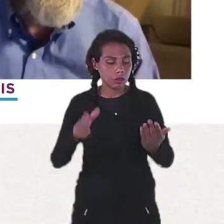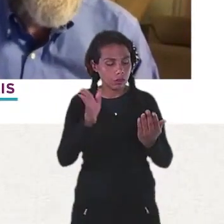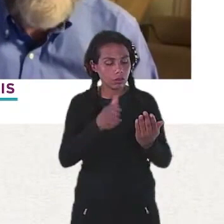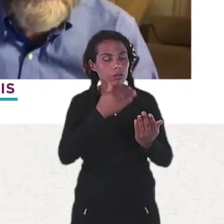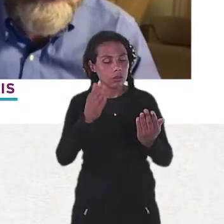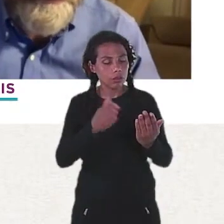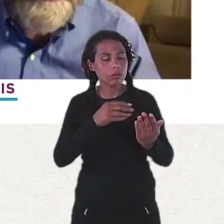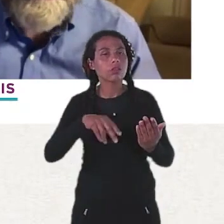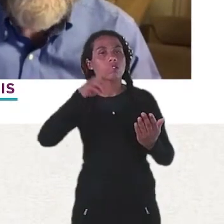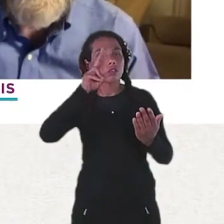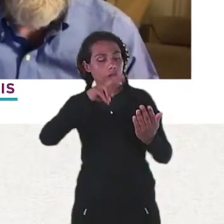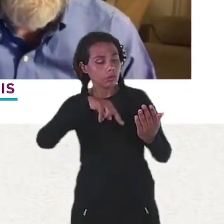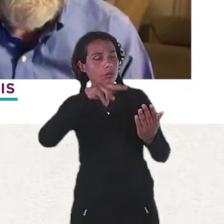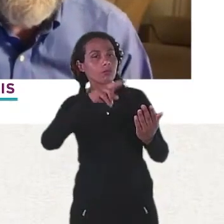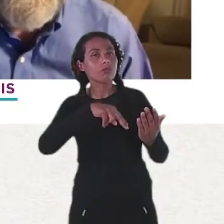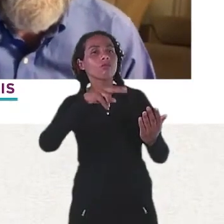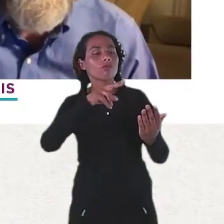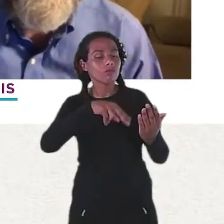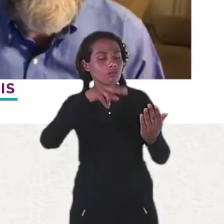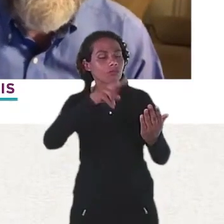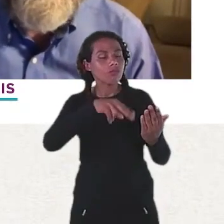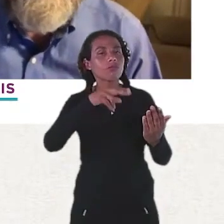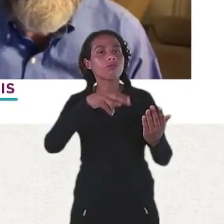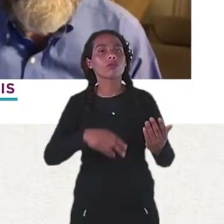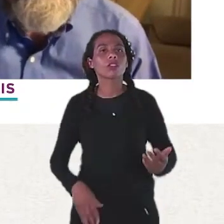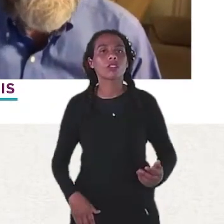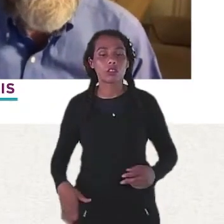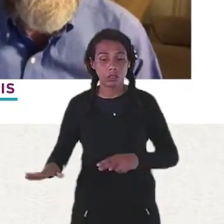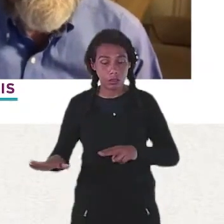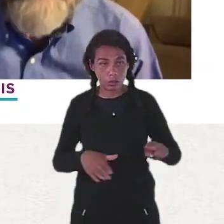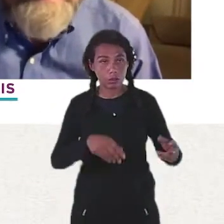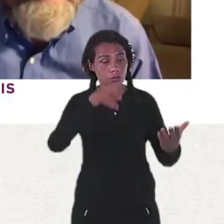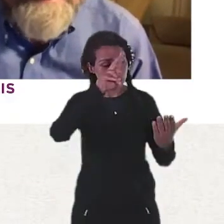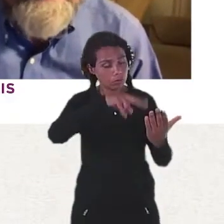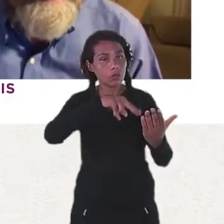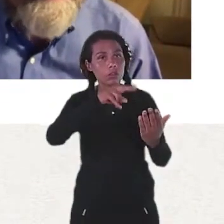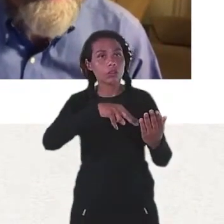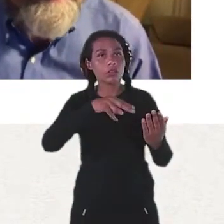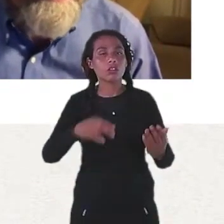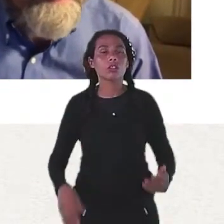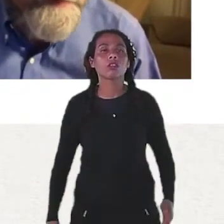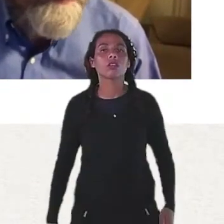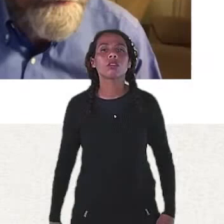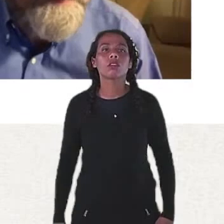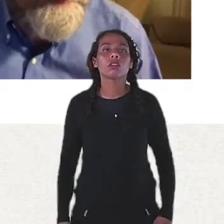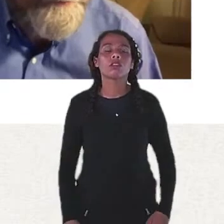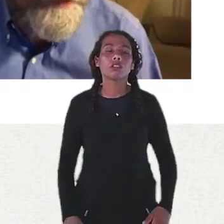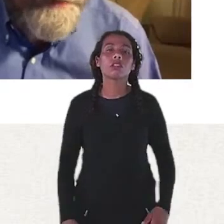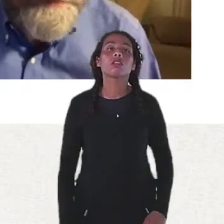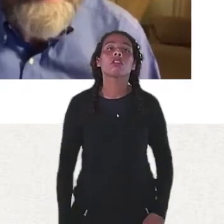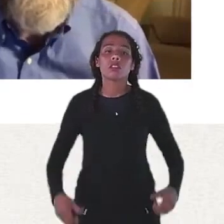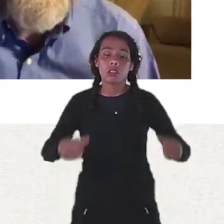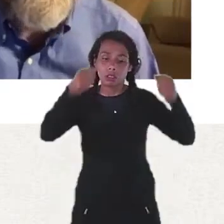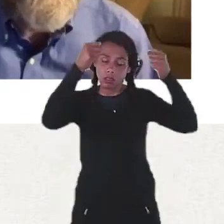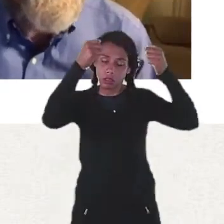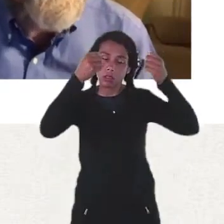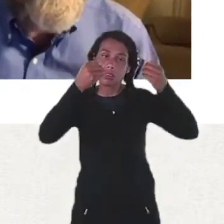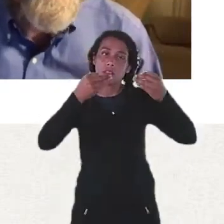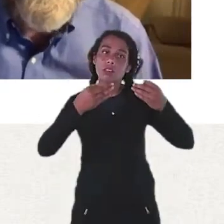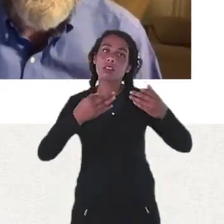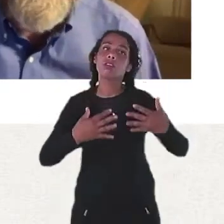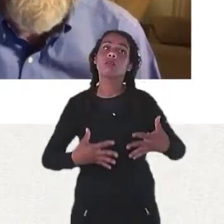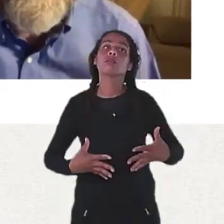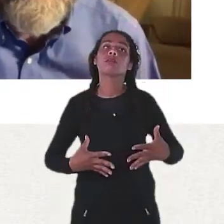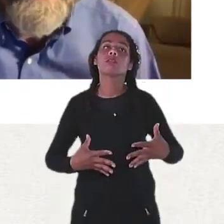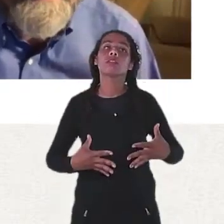volume, que eu só estou lendo, né, essa semana aqui, e fala exatamente a mesma coisa, não com o Mr. Spock, mas ele